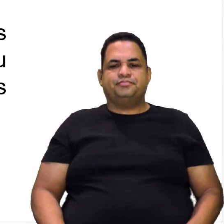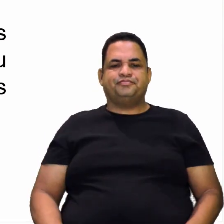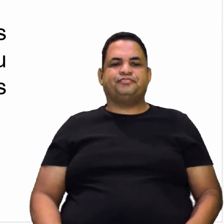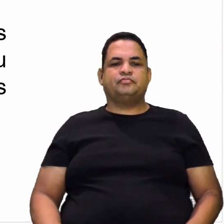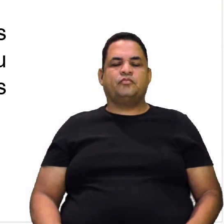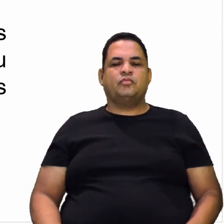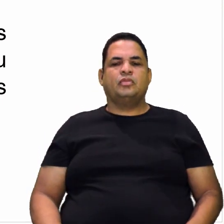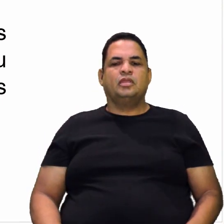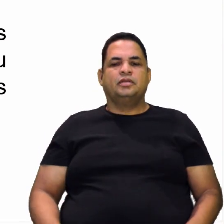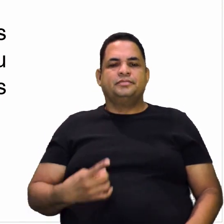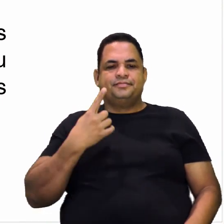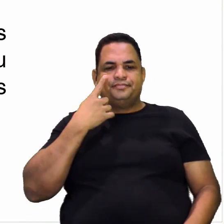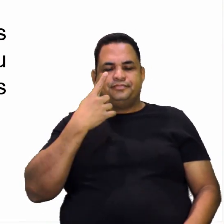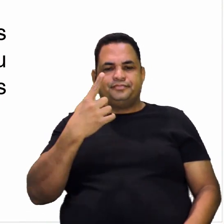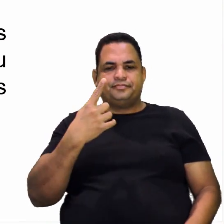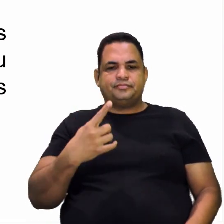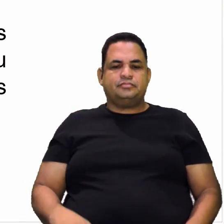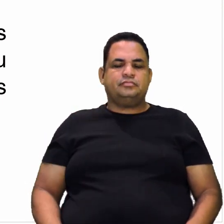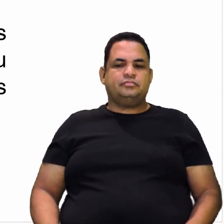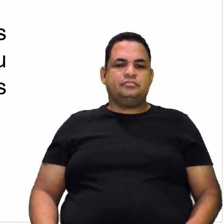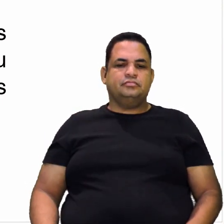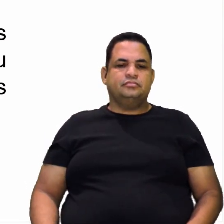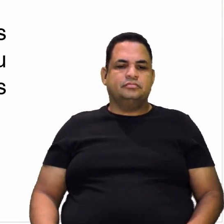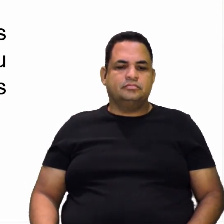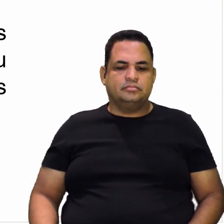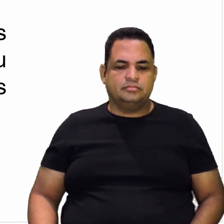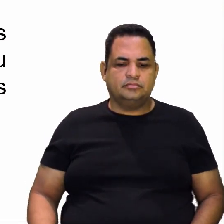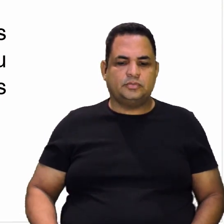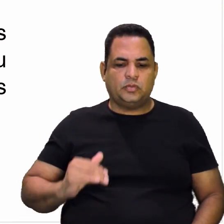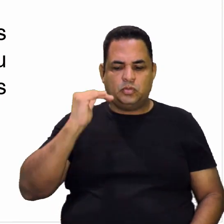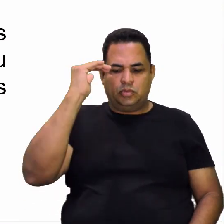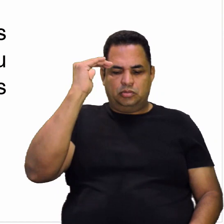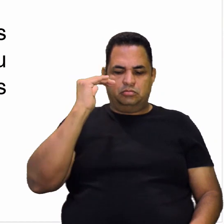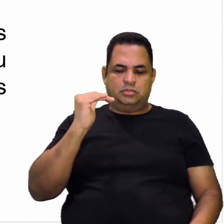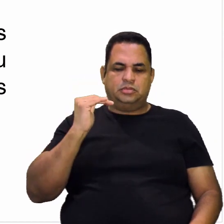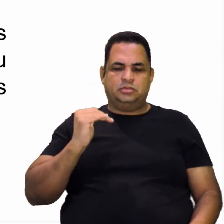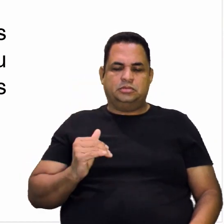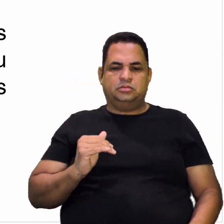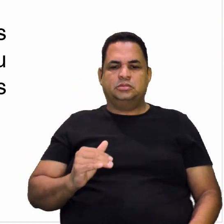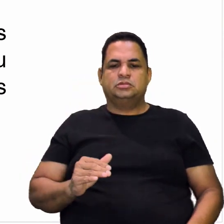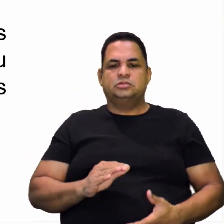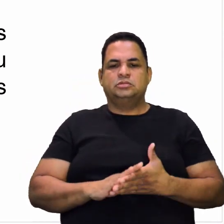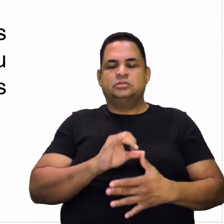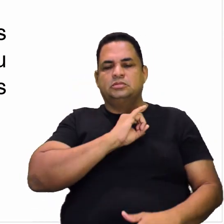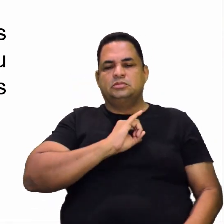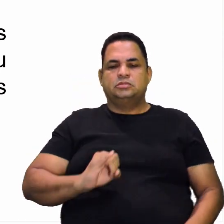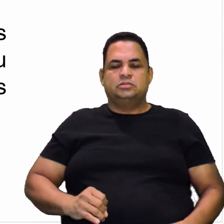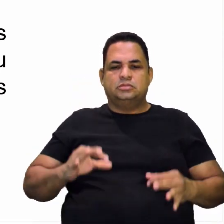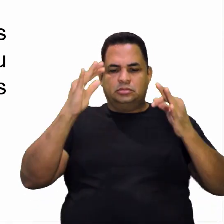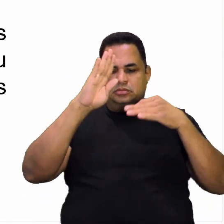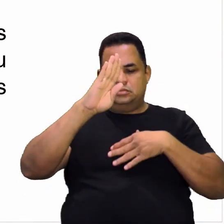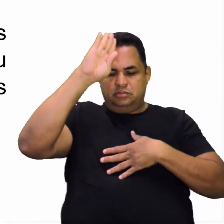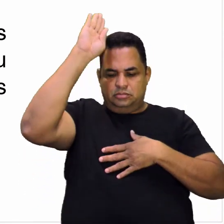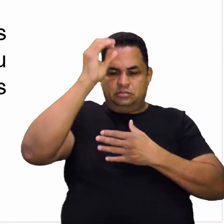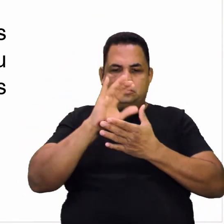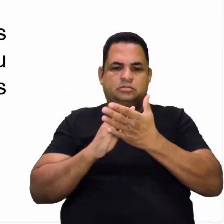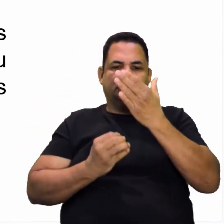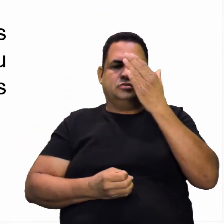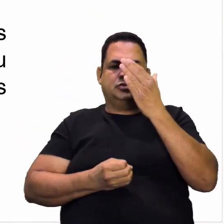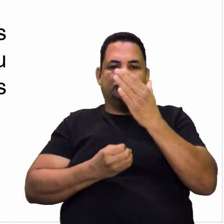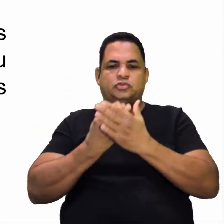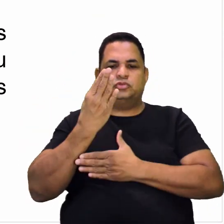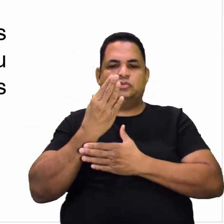você vê o alto, o médio, o baixo Império Romano. O que vai dar início à criação da Idade